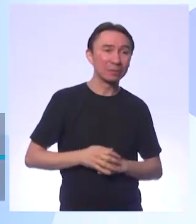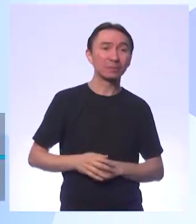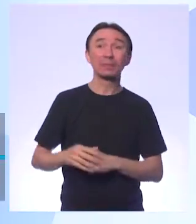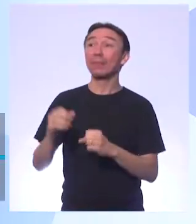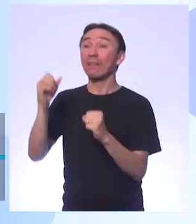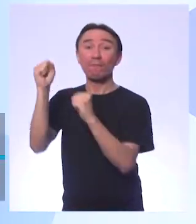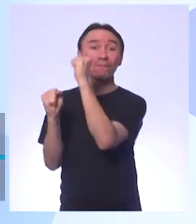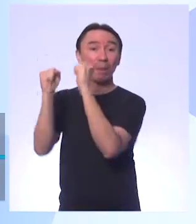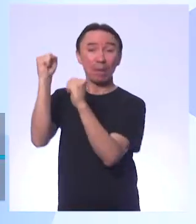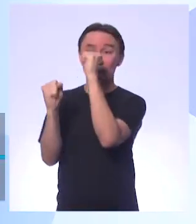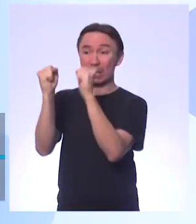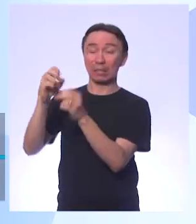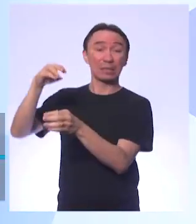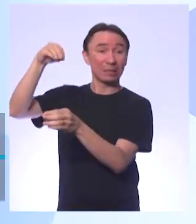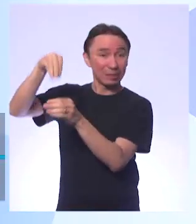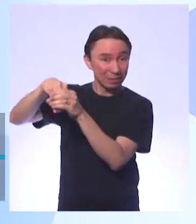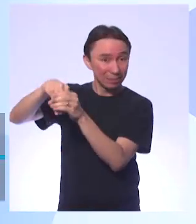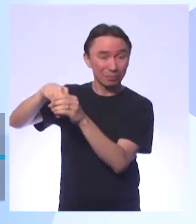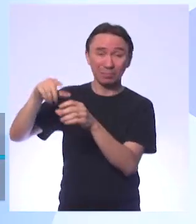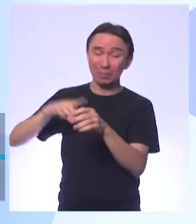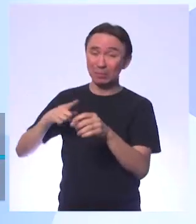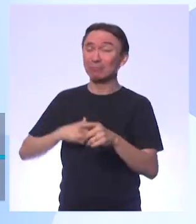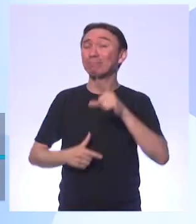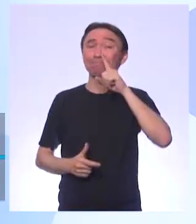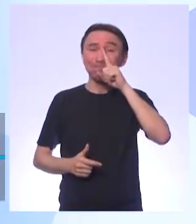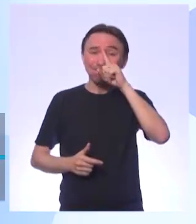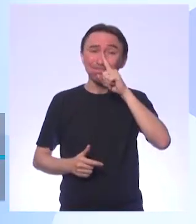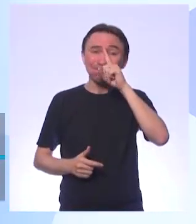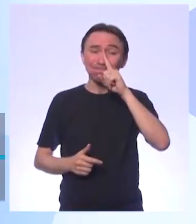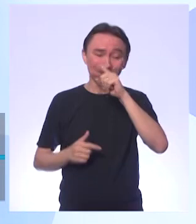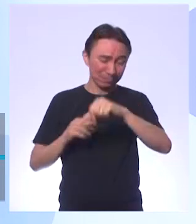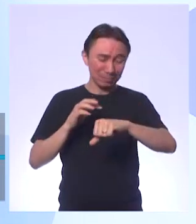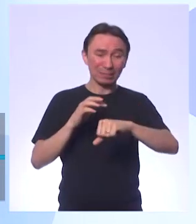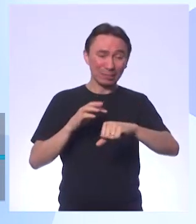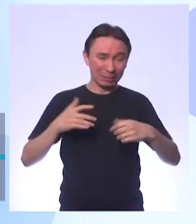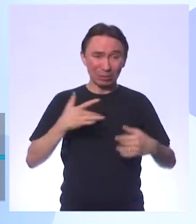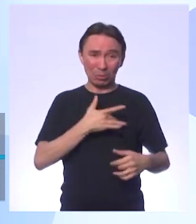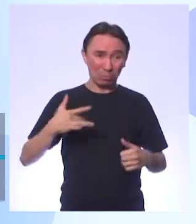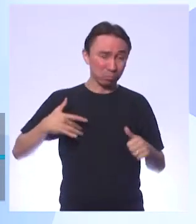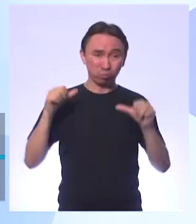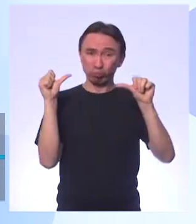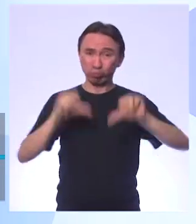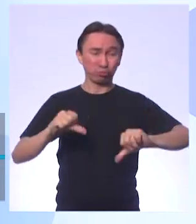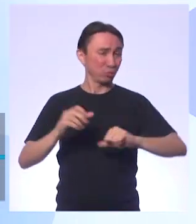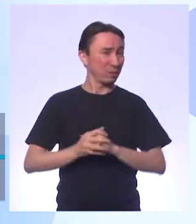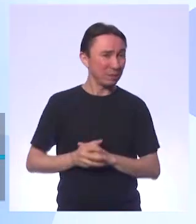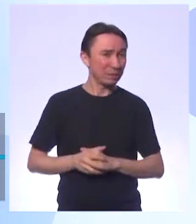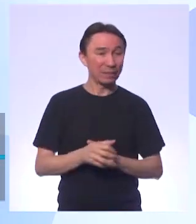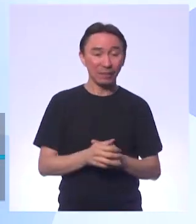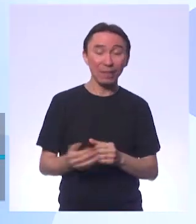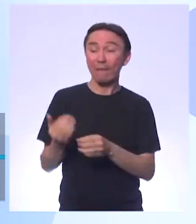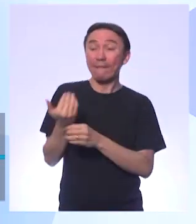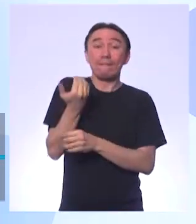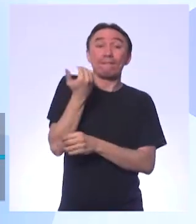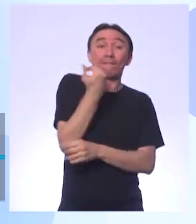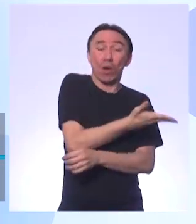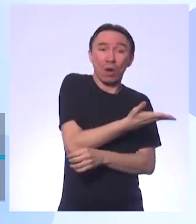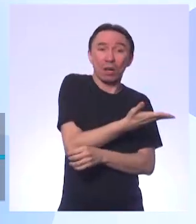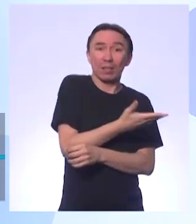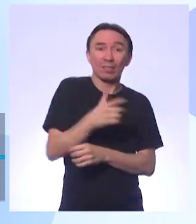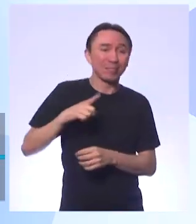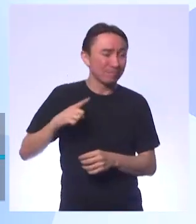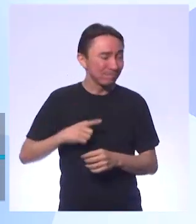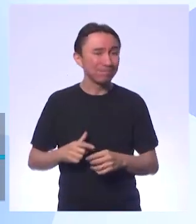muita insalubridade. Quem estava fora da fábrica estava passando fome, doente, estava desempregado. Então,